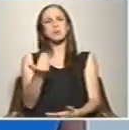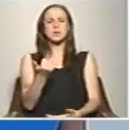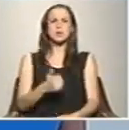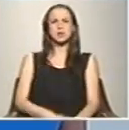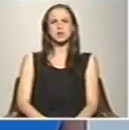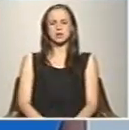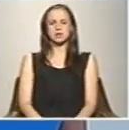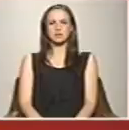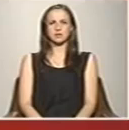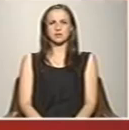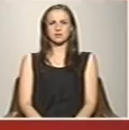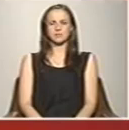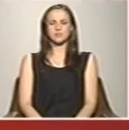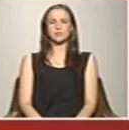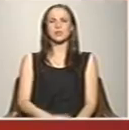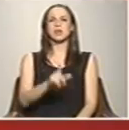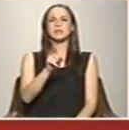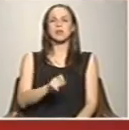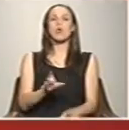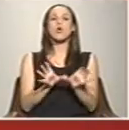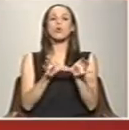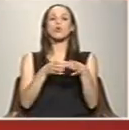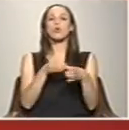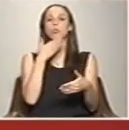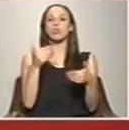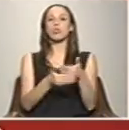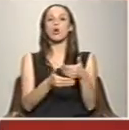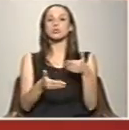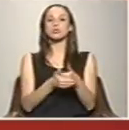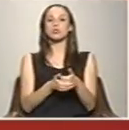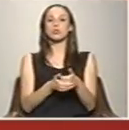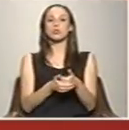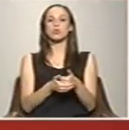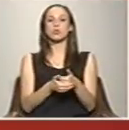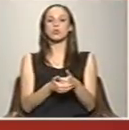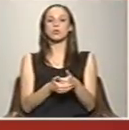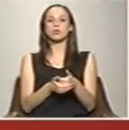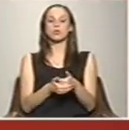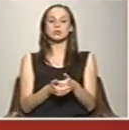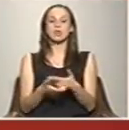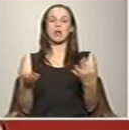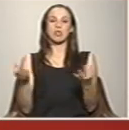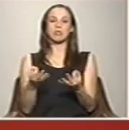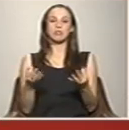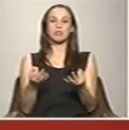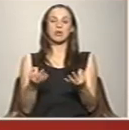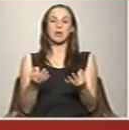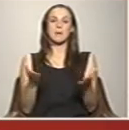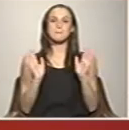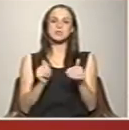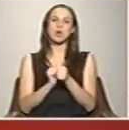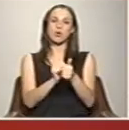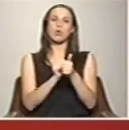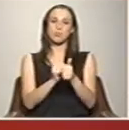desta. Portanto, para além de ser um grupo de idosos, sobretudo os que recorrem, os que são necessários, os que necessitam de acompanhamento do